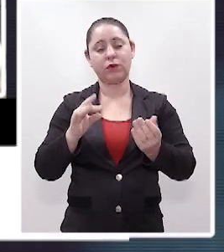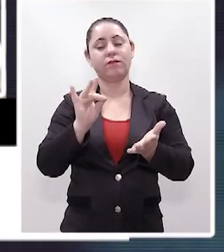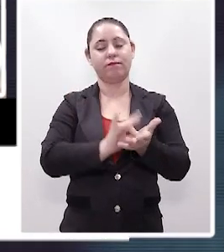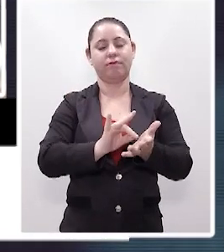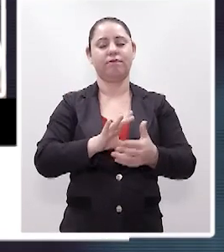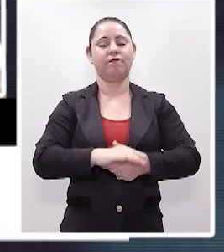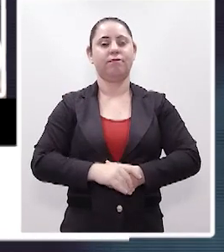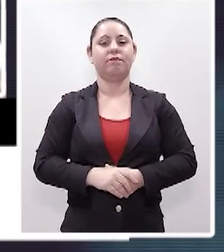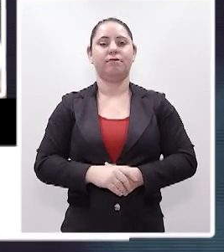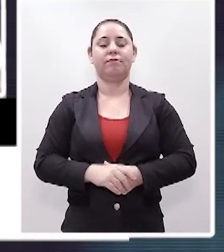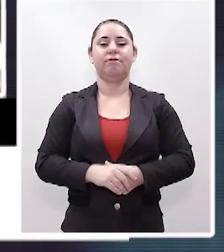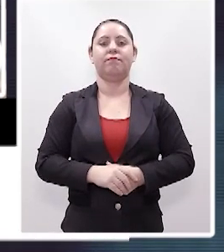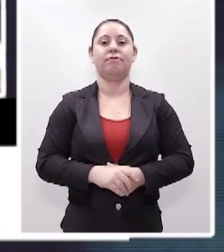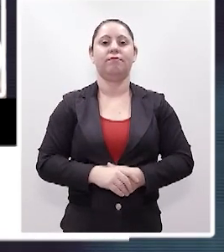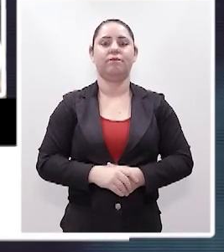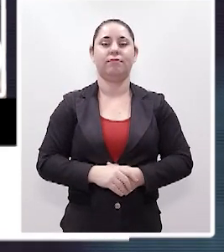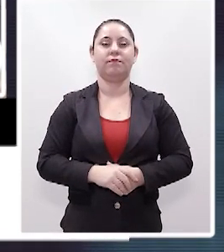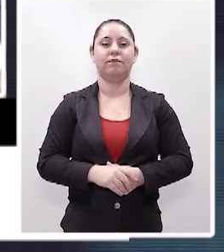né?